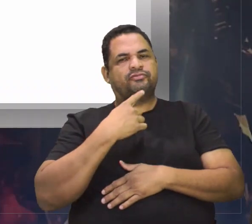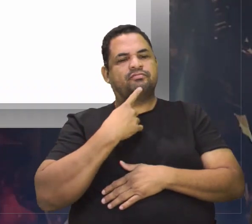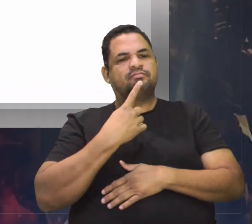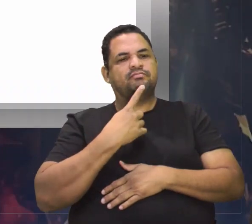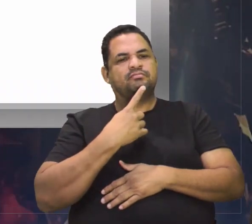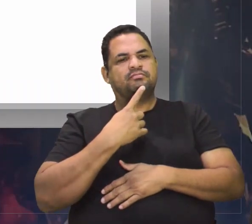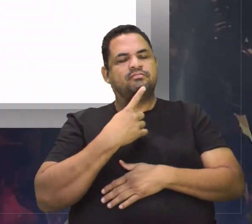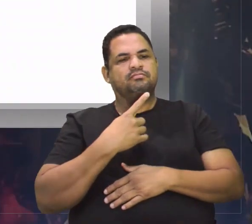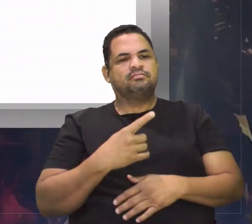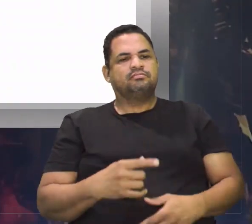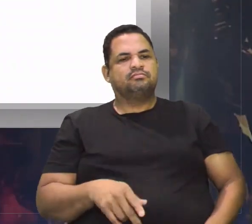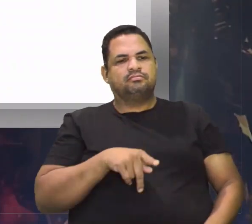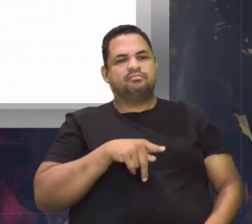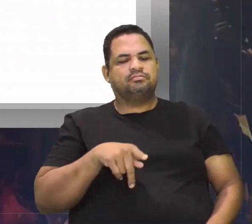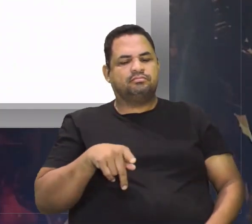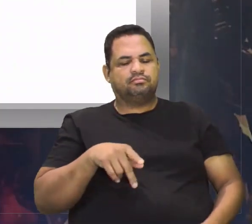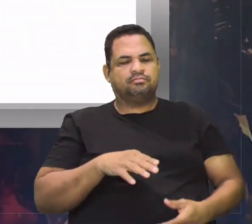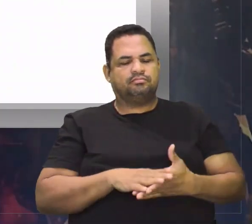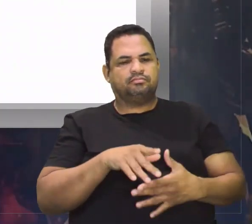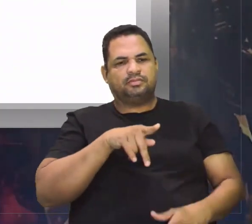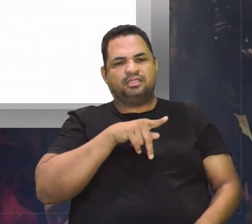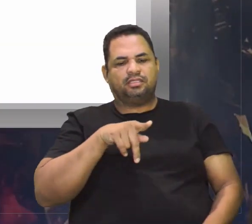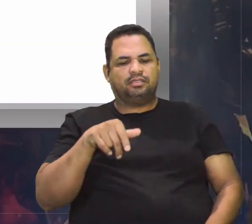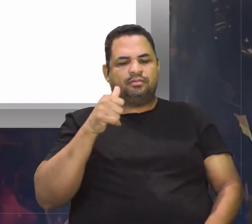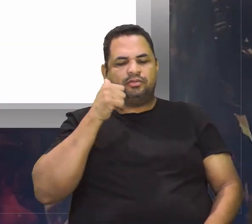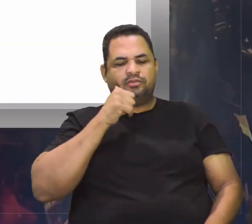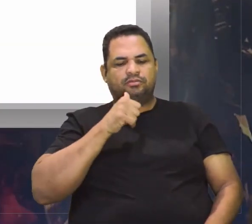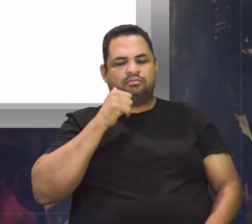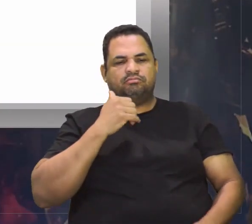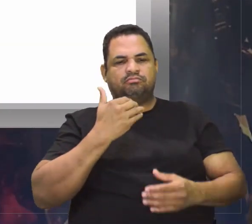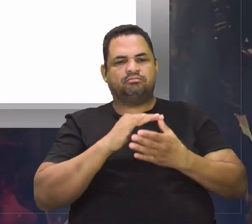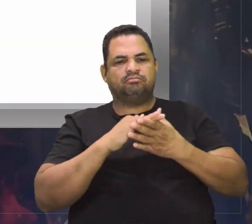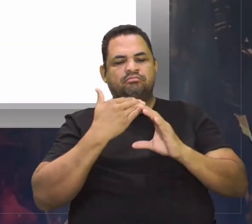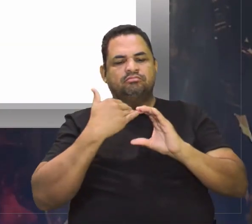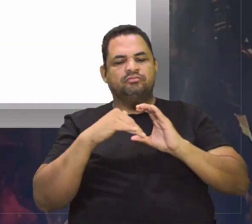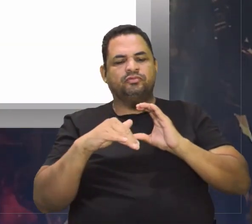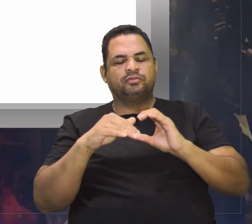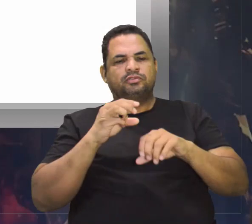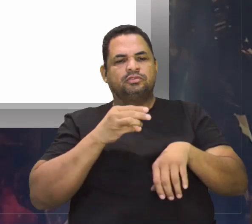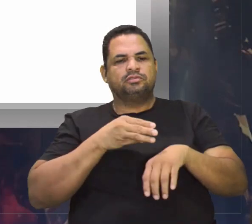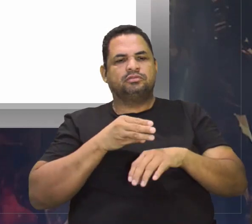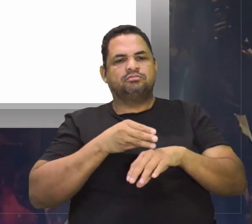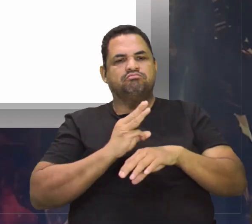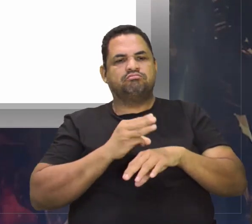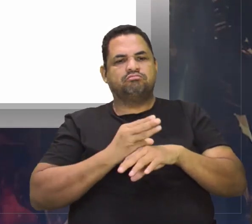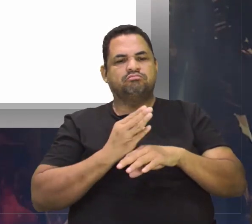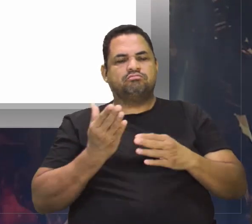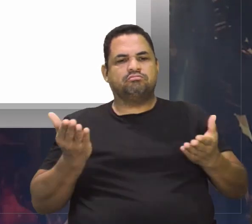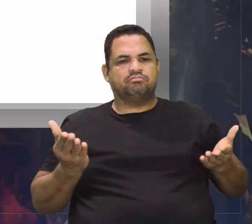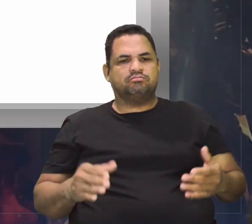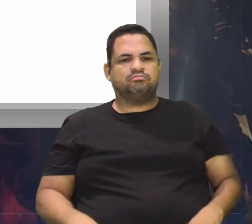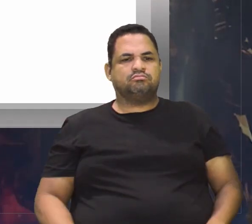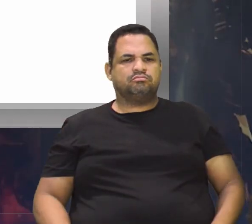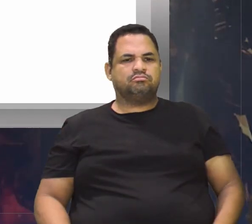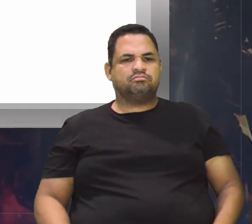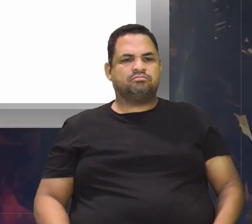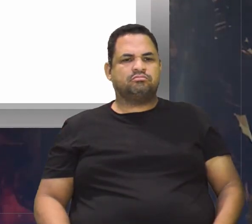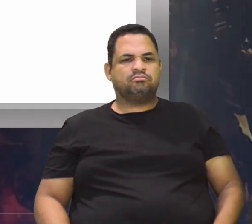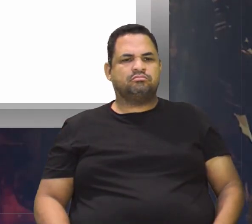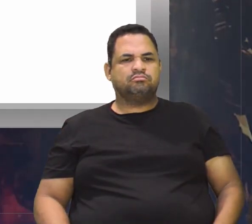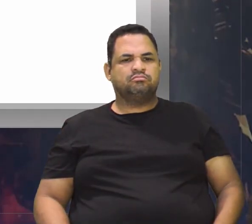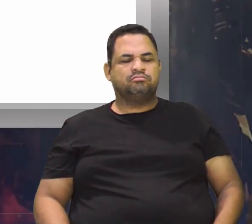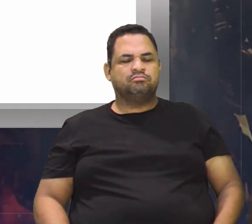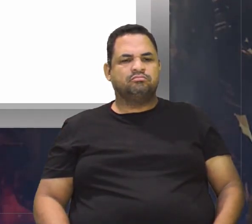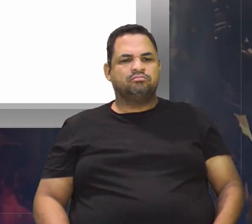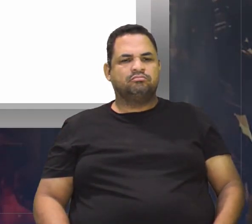A professora entrou em contato aqui no chat comigo, eu estava conversando justamente com ela, e ela estava na